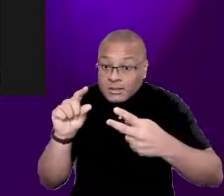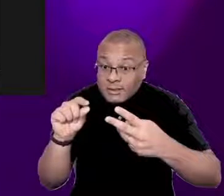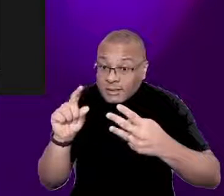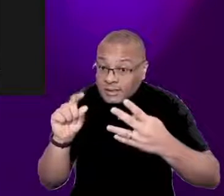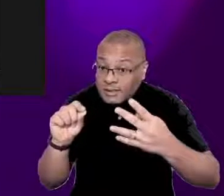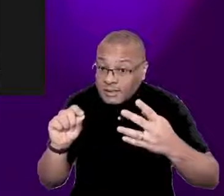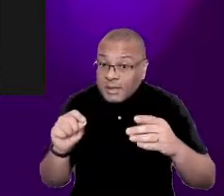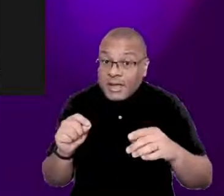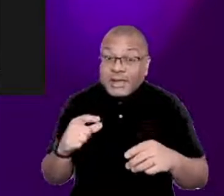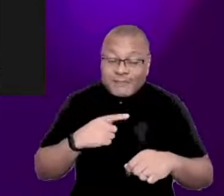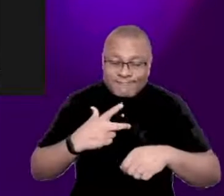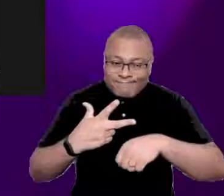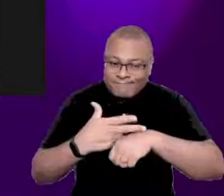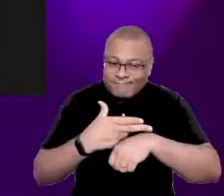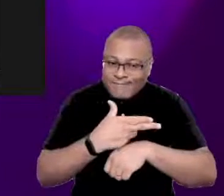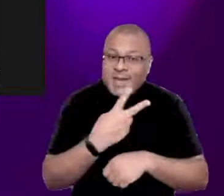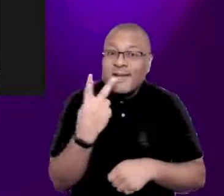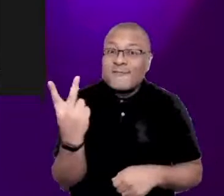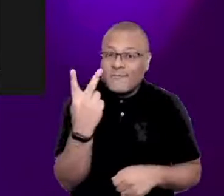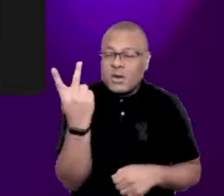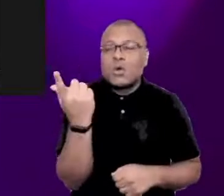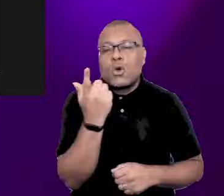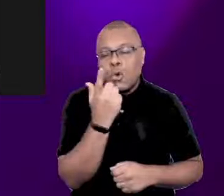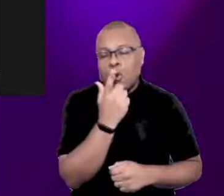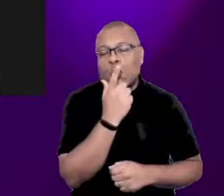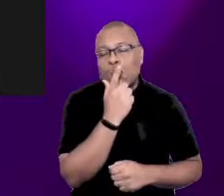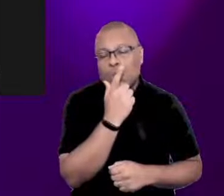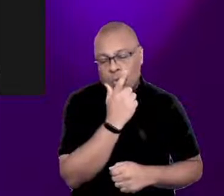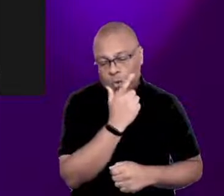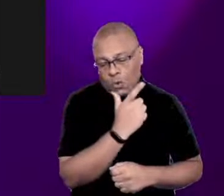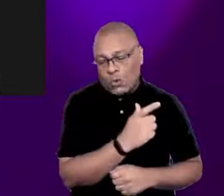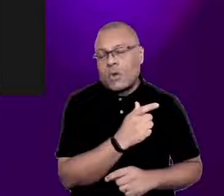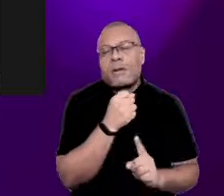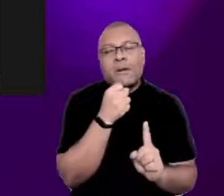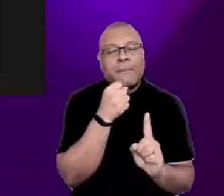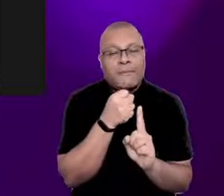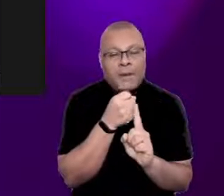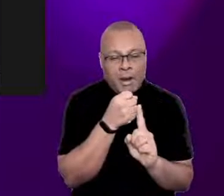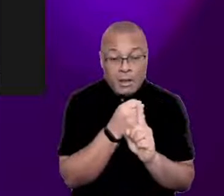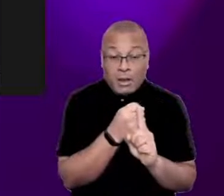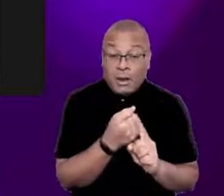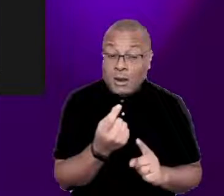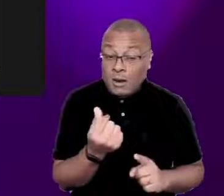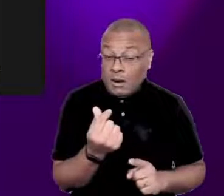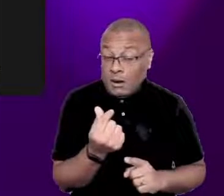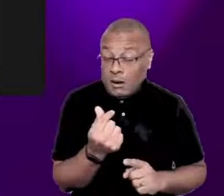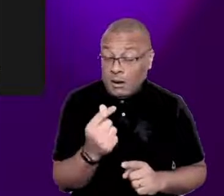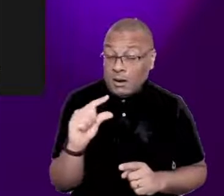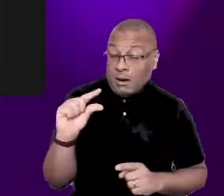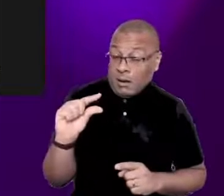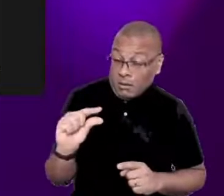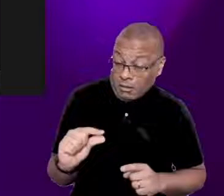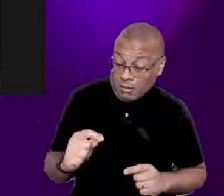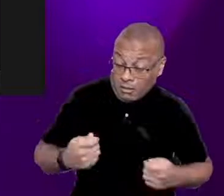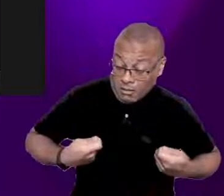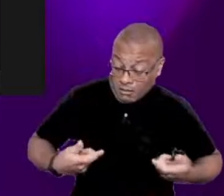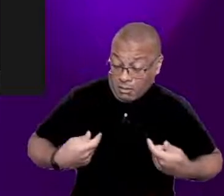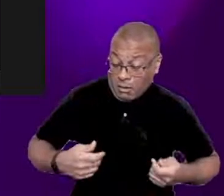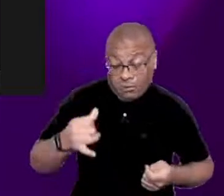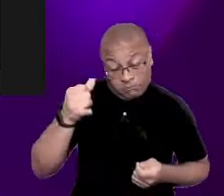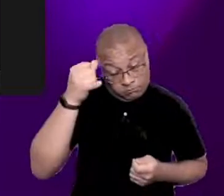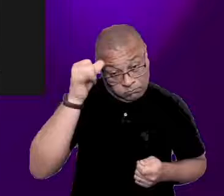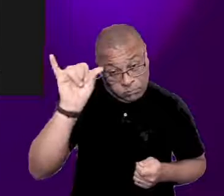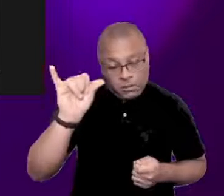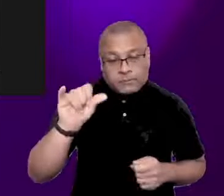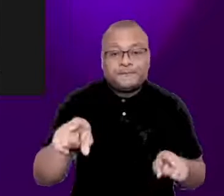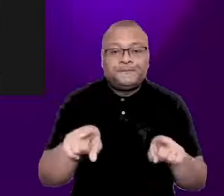aquelas intervenções de alto valor que geram efetividade, mas também têm um custo com o menor desperdício possível. E